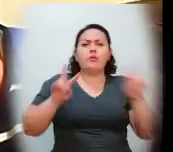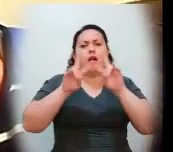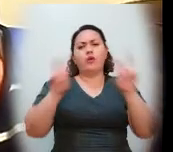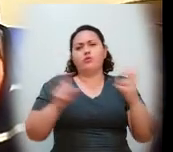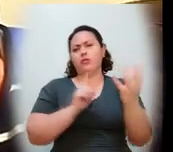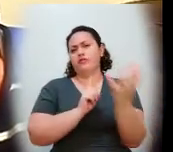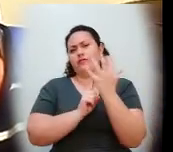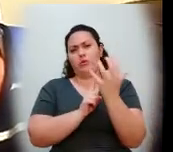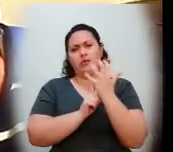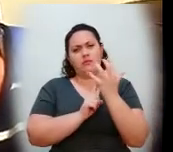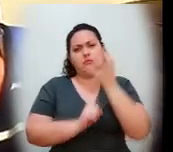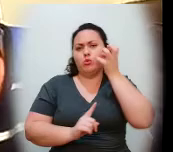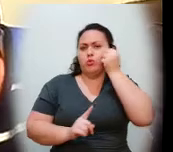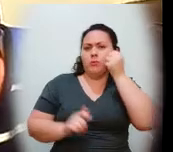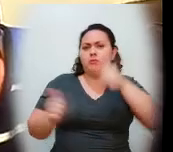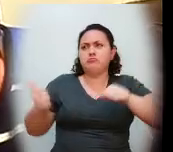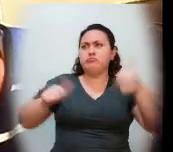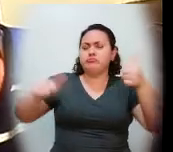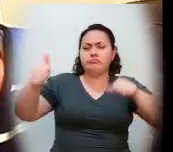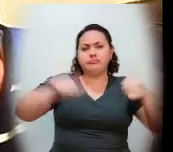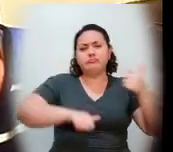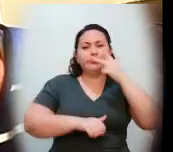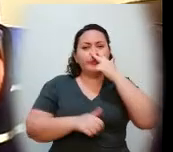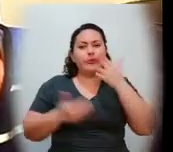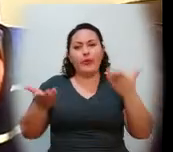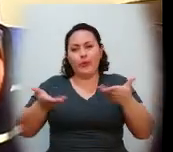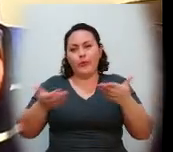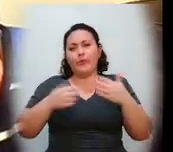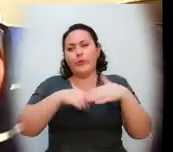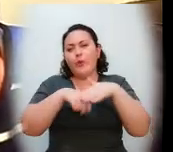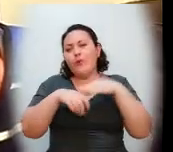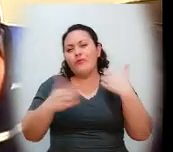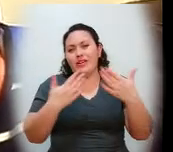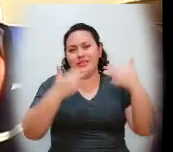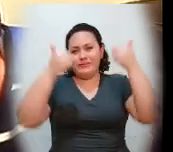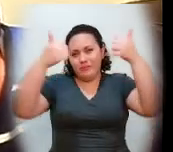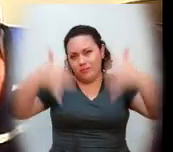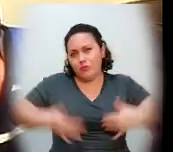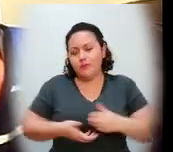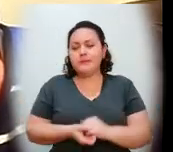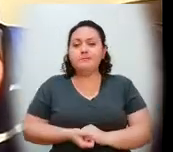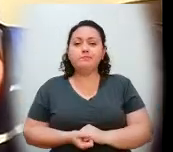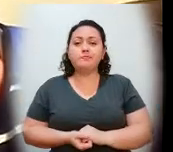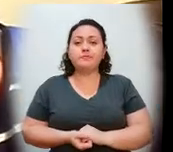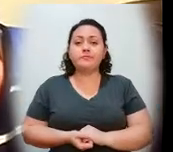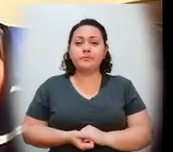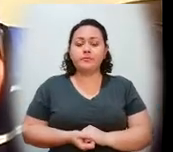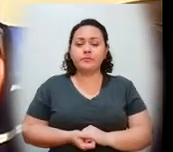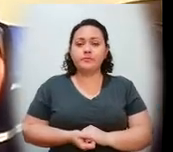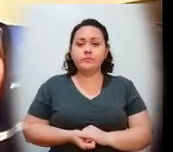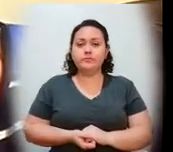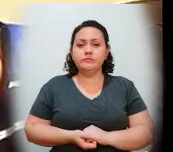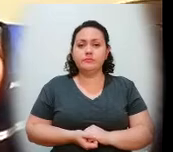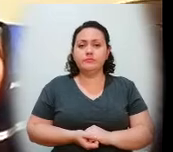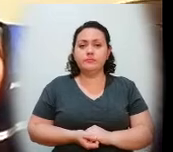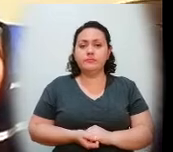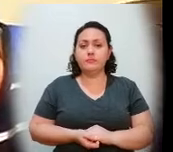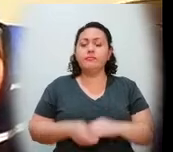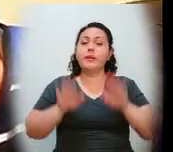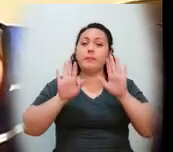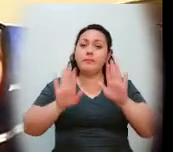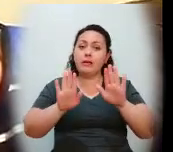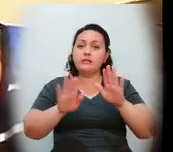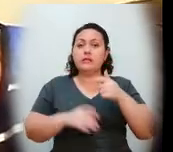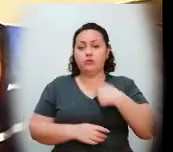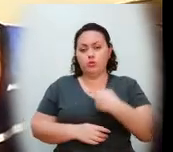estar influenciando, como a gente estava conversando um pouco mais, né? Mas, e aí uma das